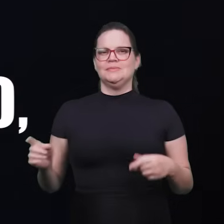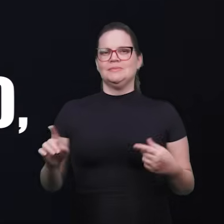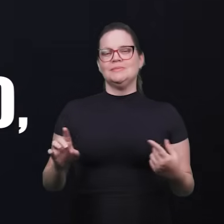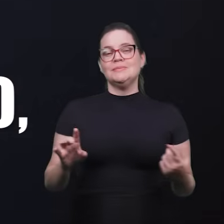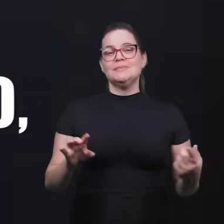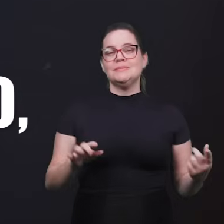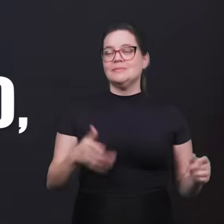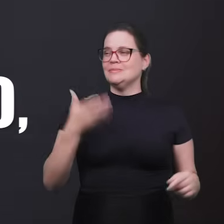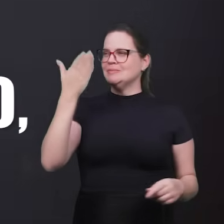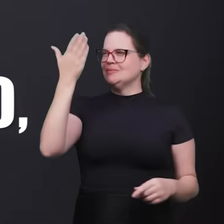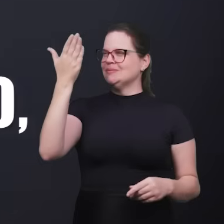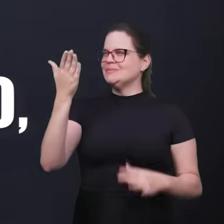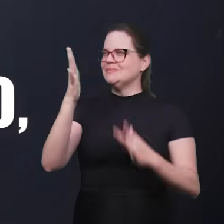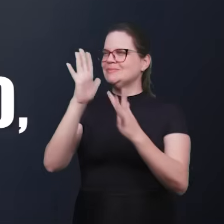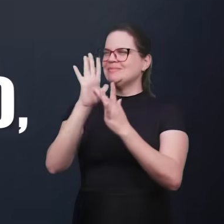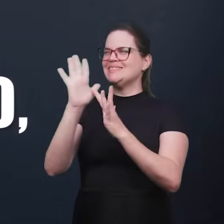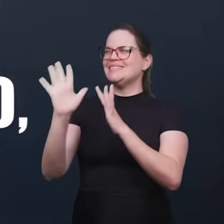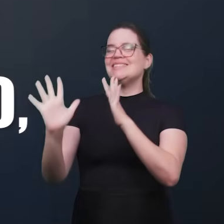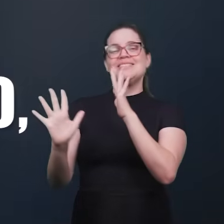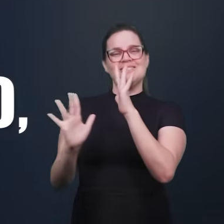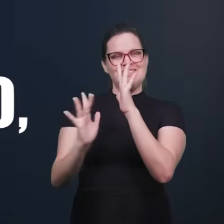Cristo está no